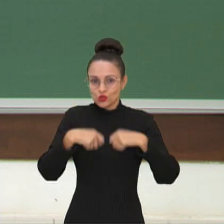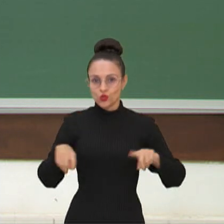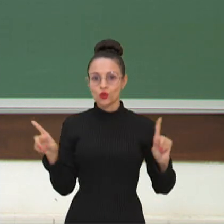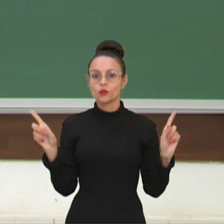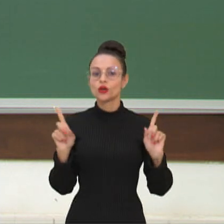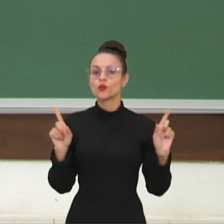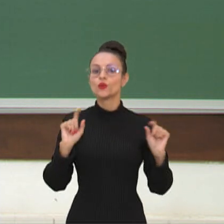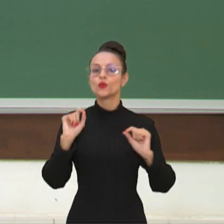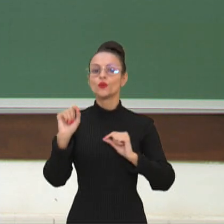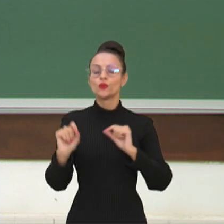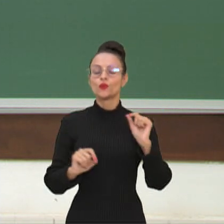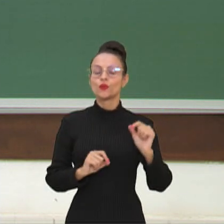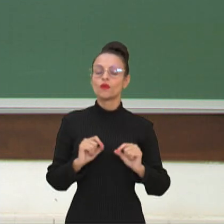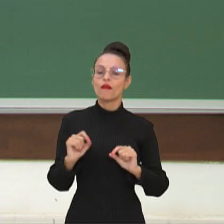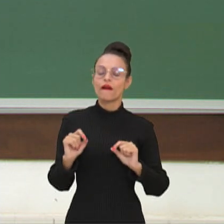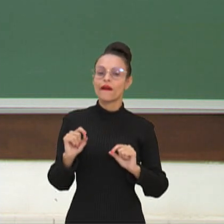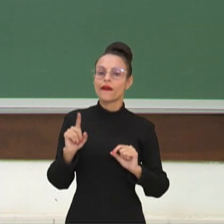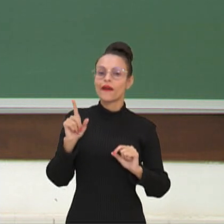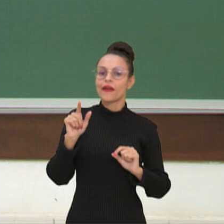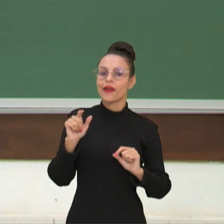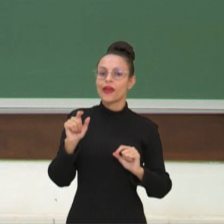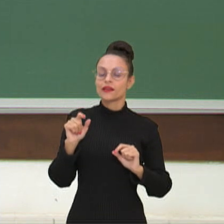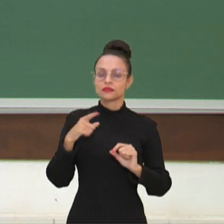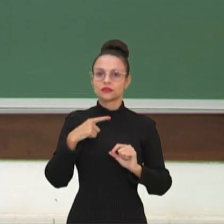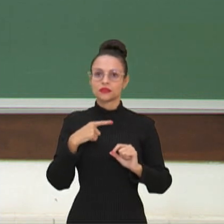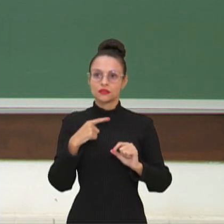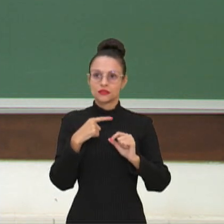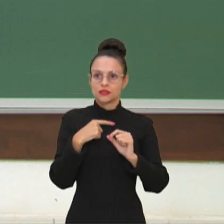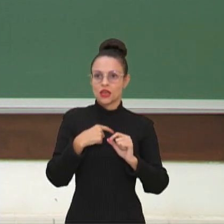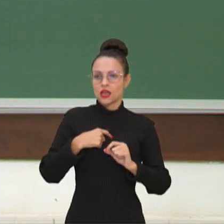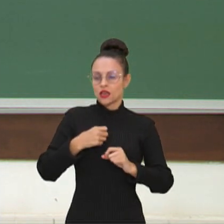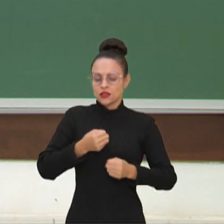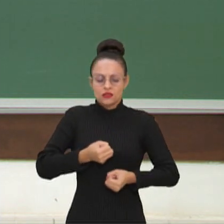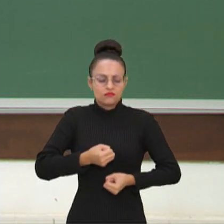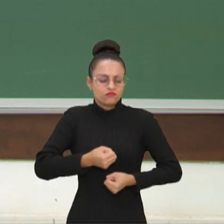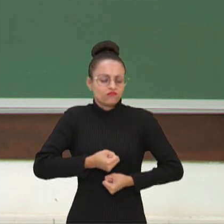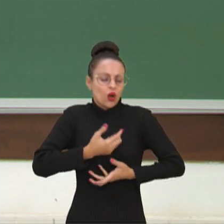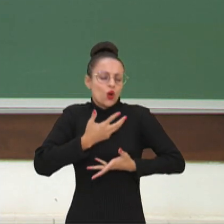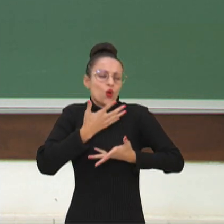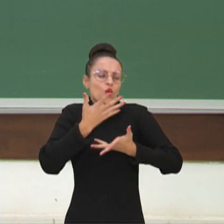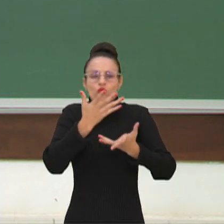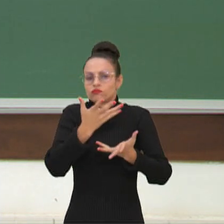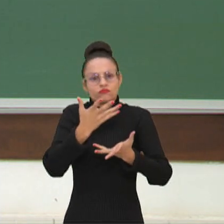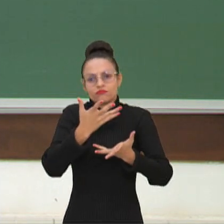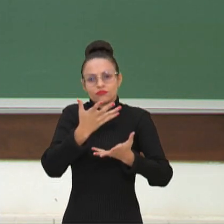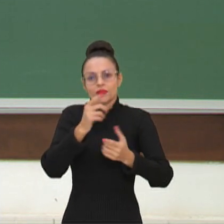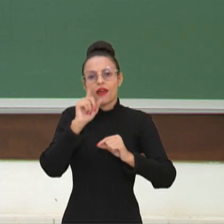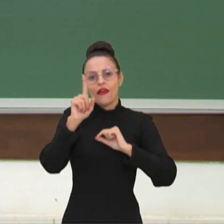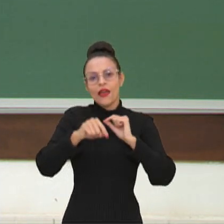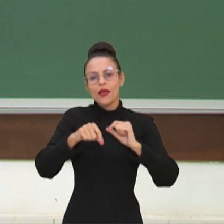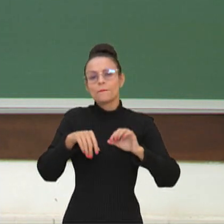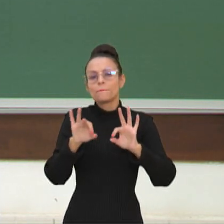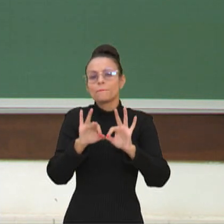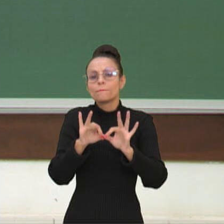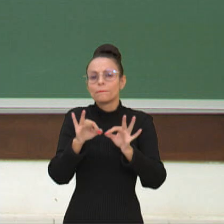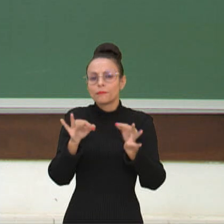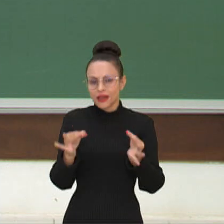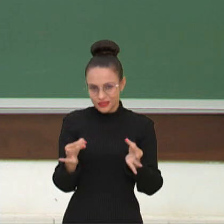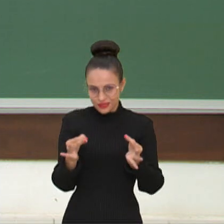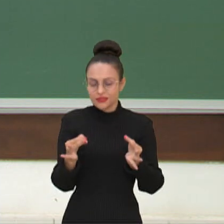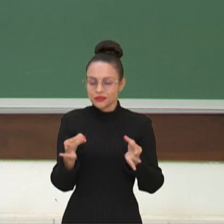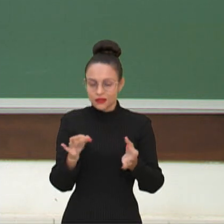o comércio nem sei se ia até às 6 da tarde, né? Então, também não podia ser. Então, provavelmente foi aqui,